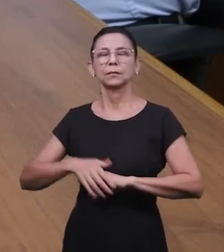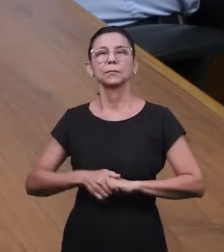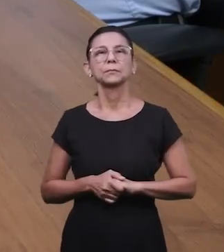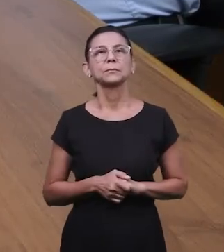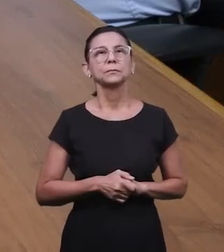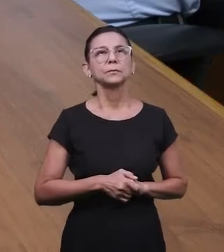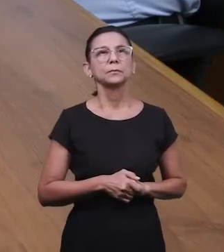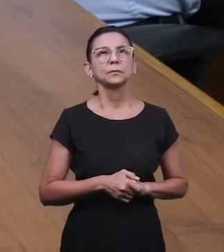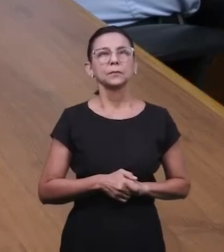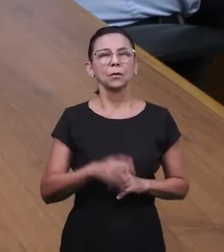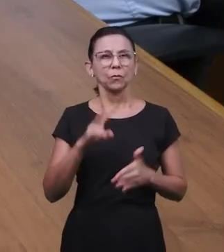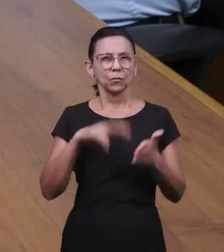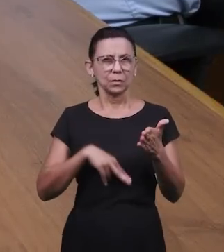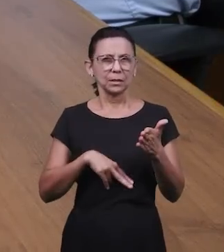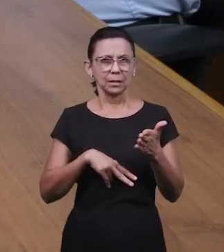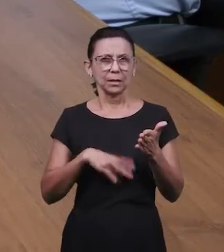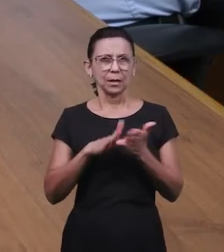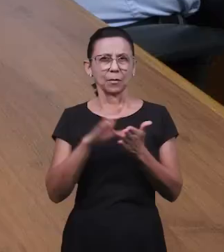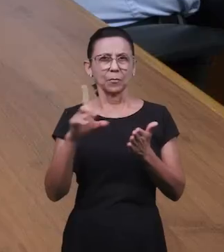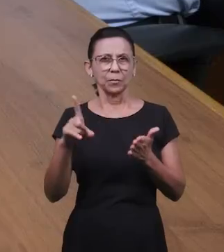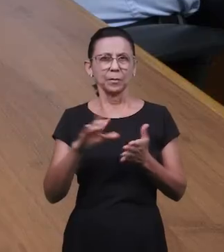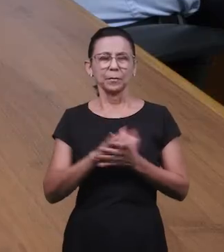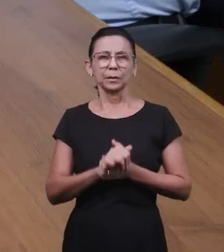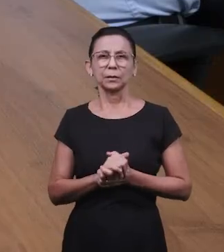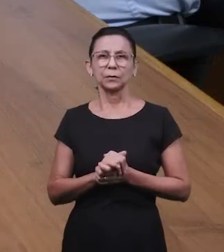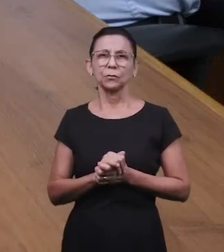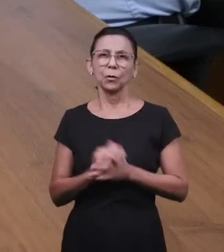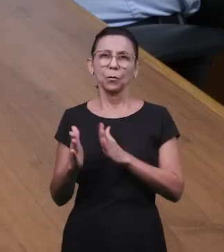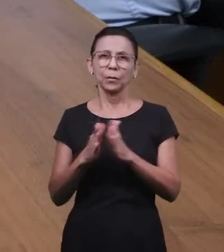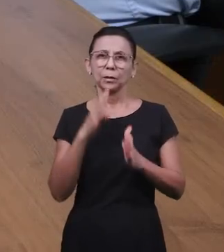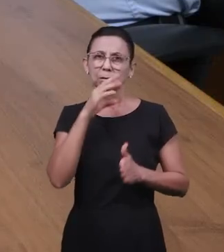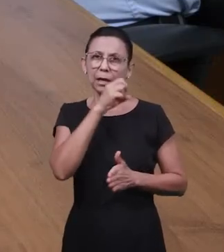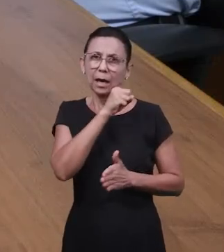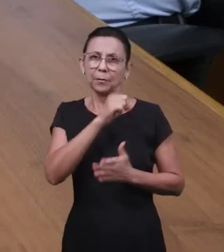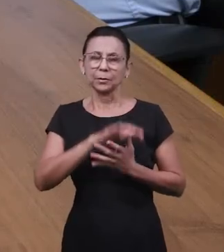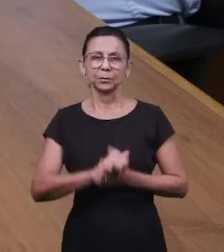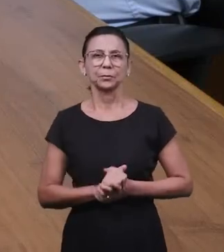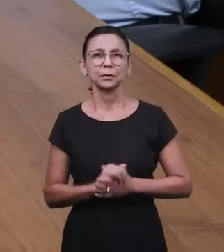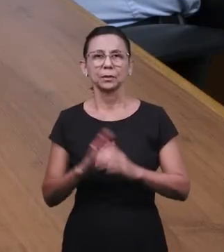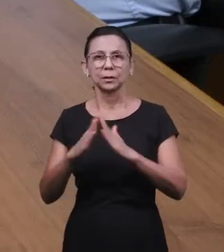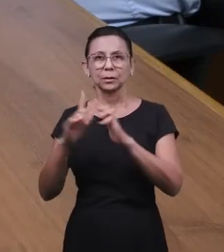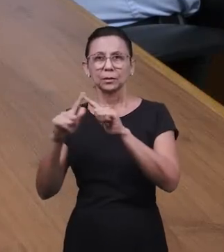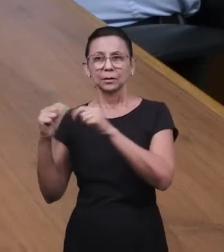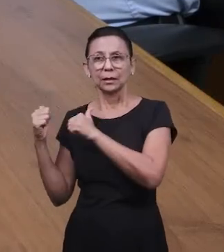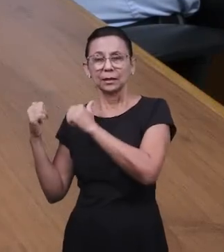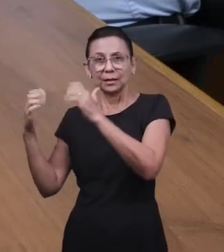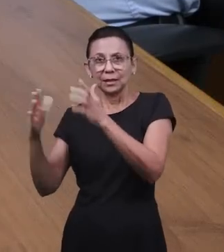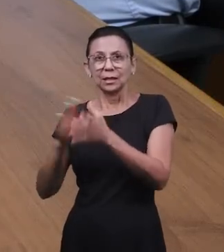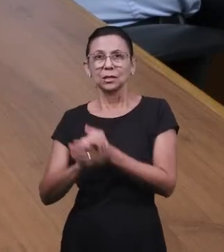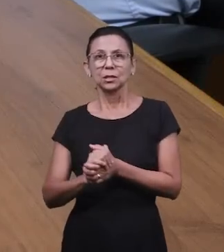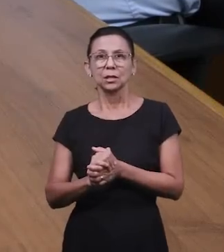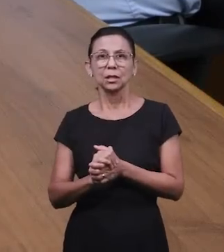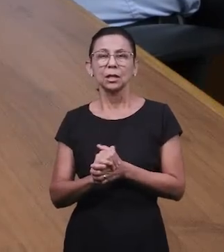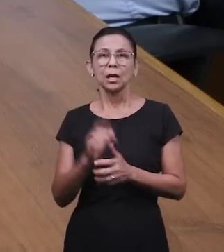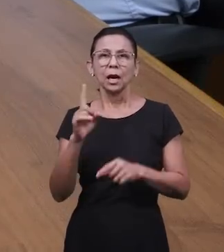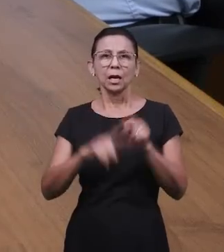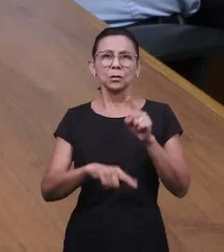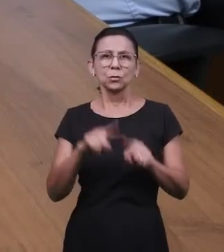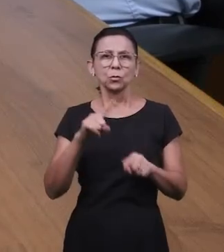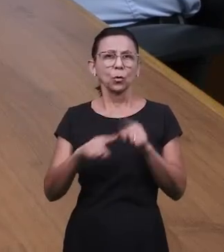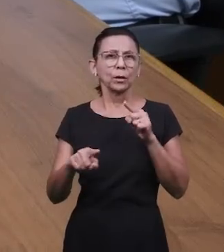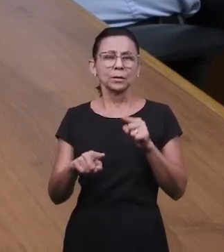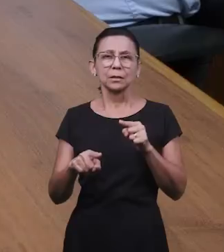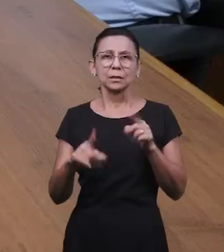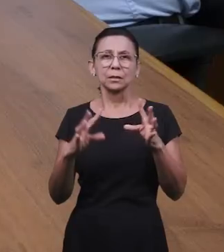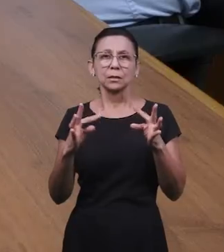durou muito. Você lendo a palavra de Deus, você vê que isso não durou muito. Mas logo no início da igreja, eles vendiam tudo que tinham. Barnabé fez isso, outros